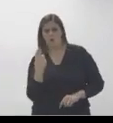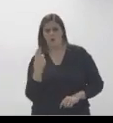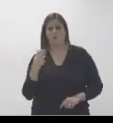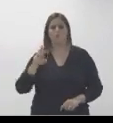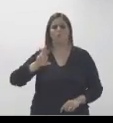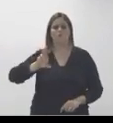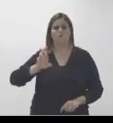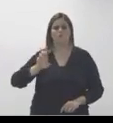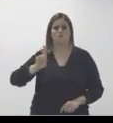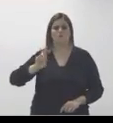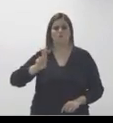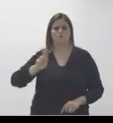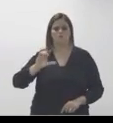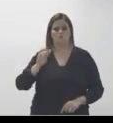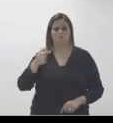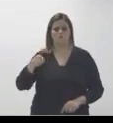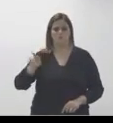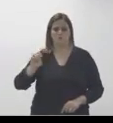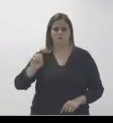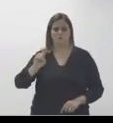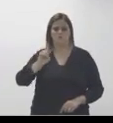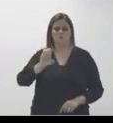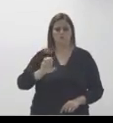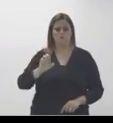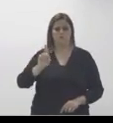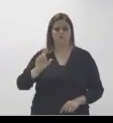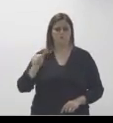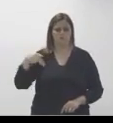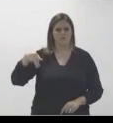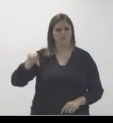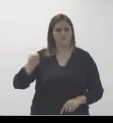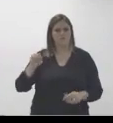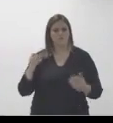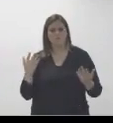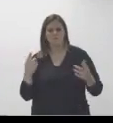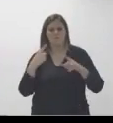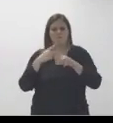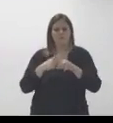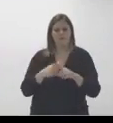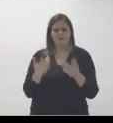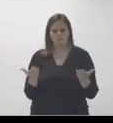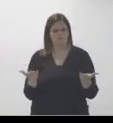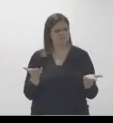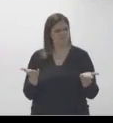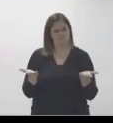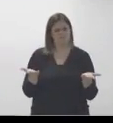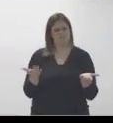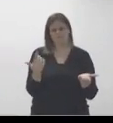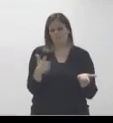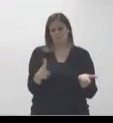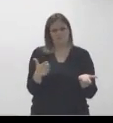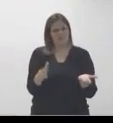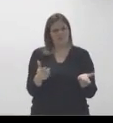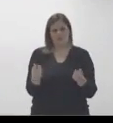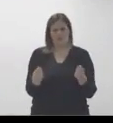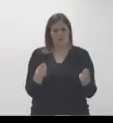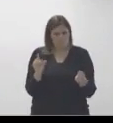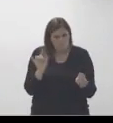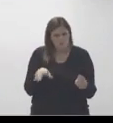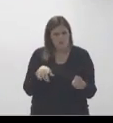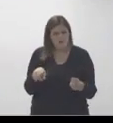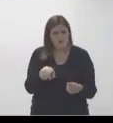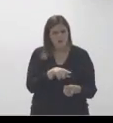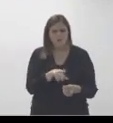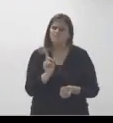comentou também tivemos vários comentários aqui é de que não há uma receita para cada pessoa